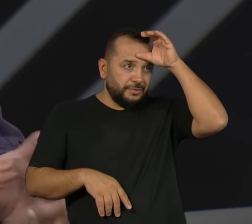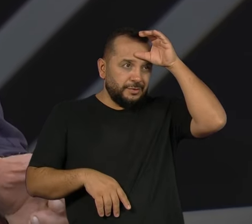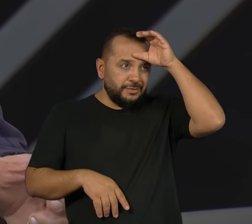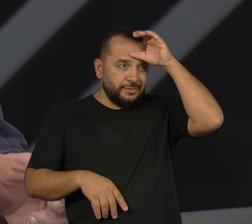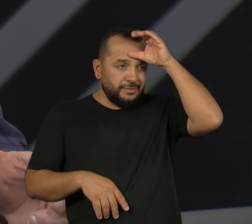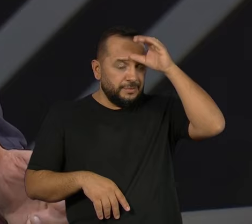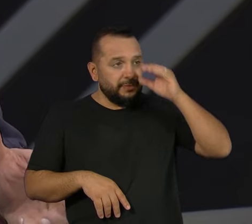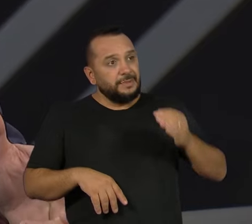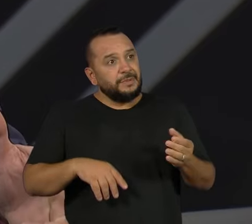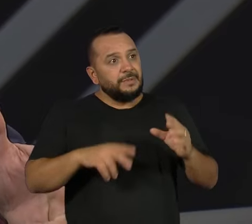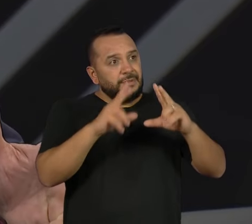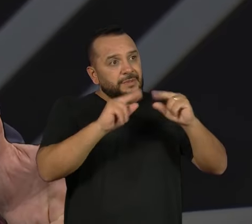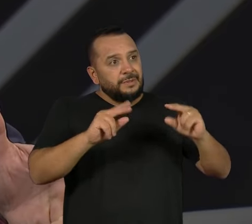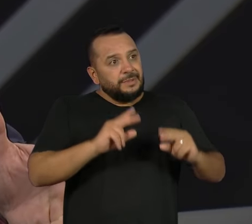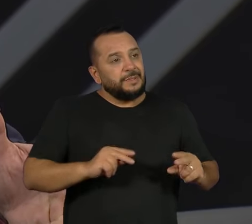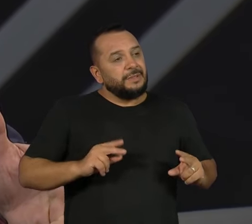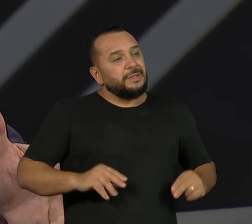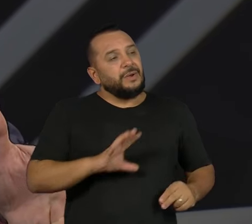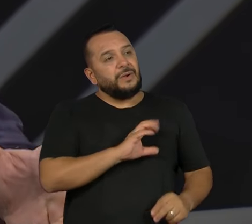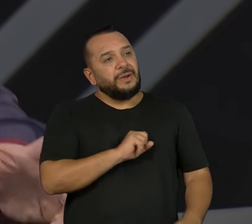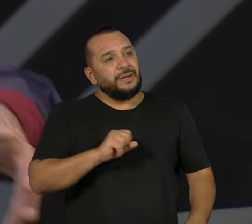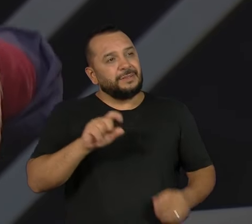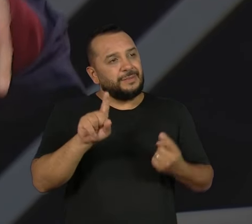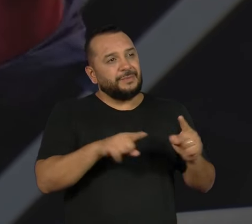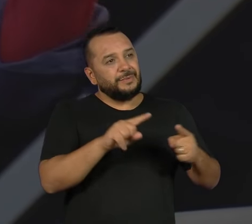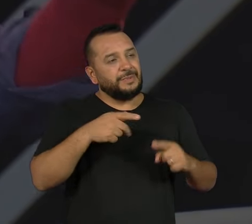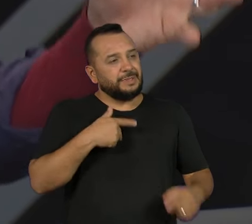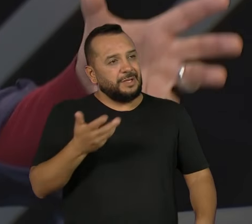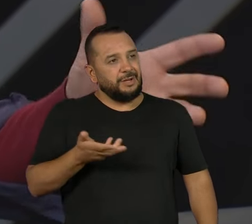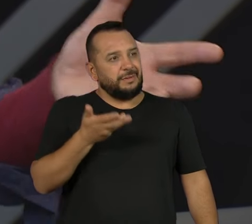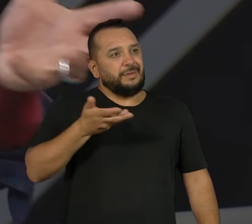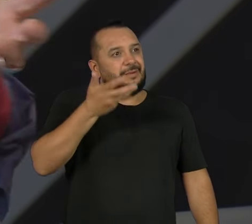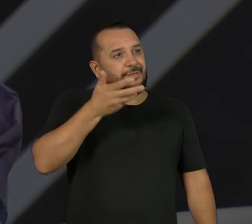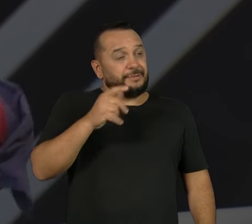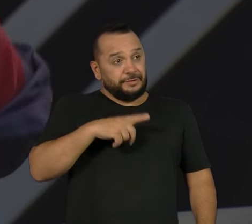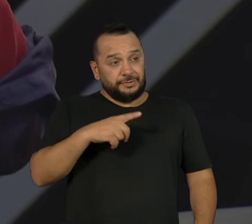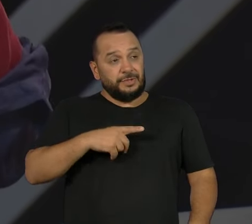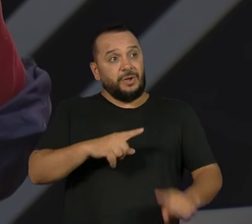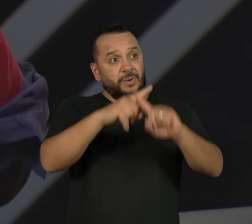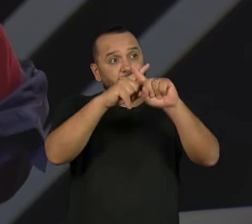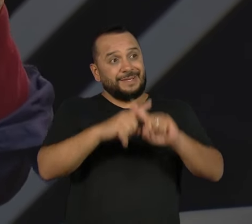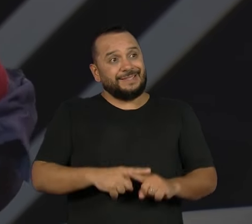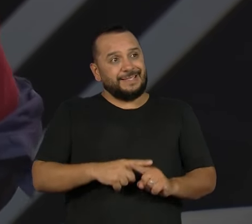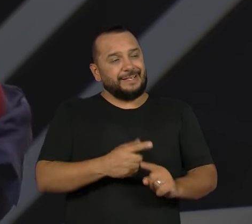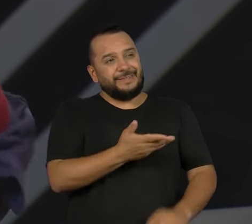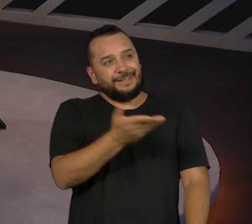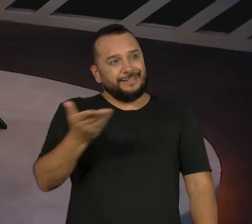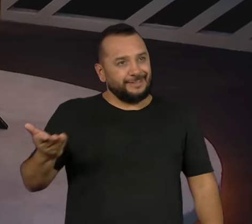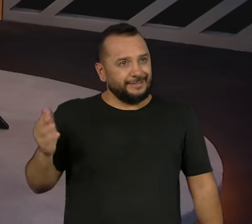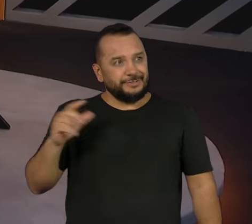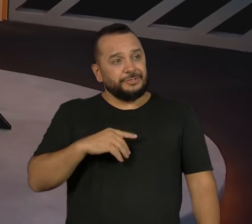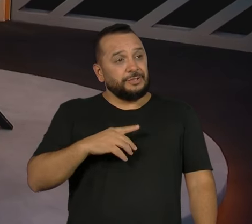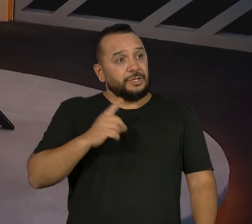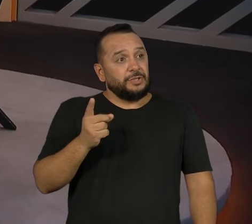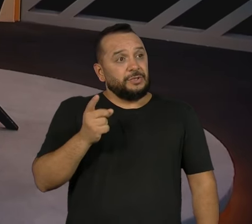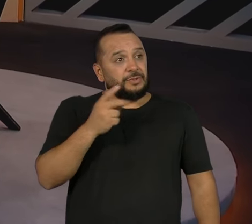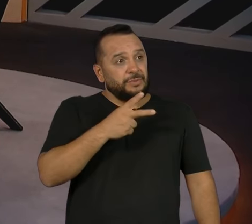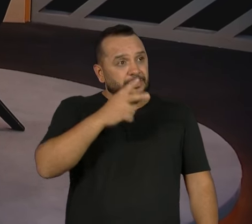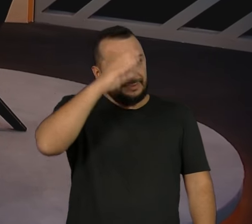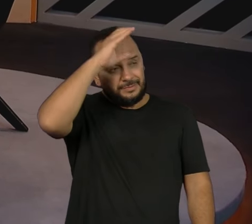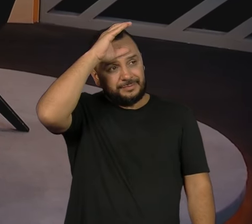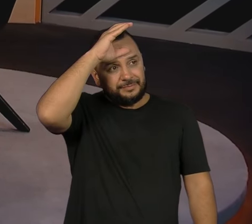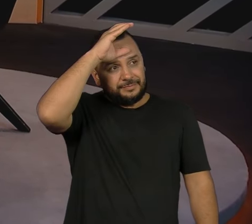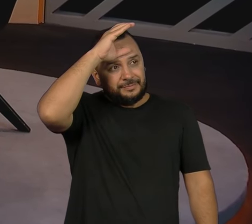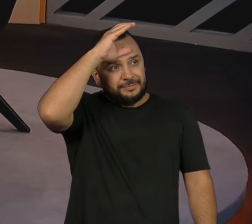uma obsessão por música clássica. E eles faziam uma competição entre eles, eram 12 tios,